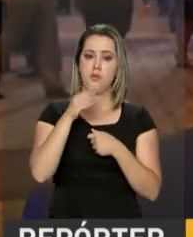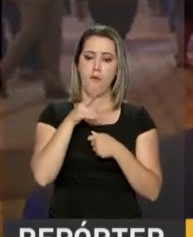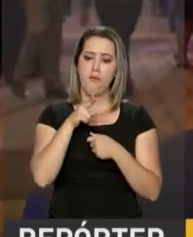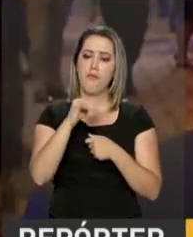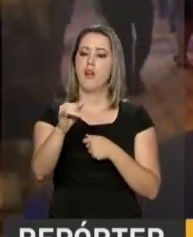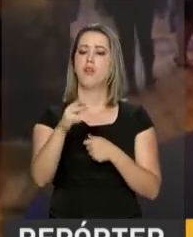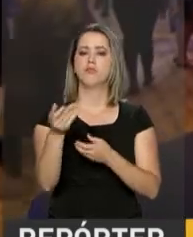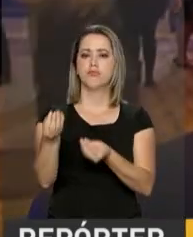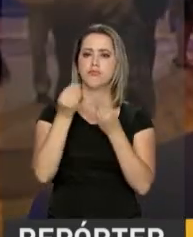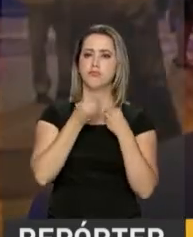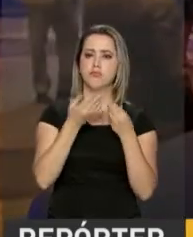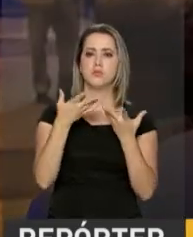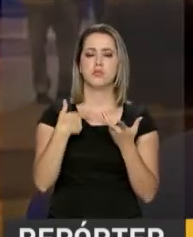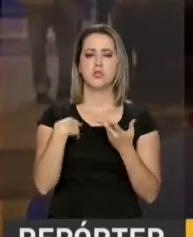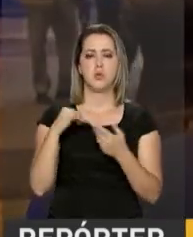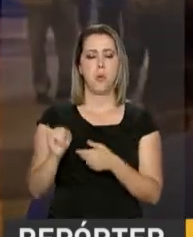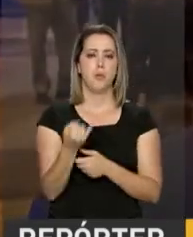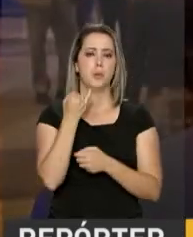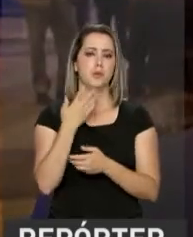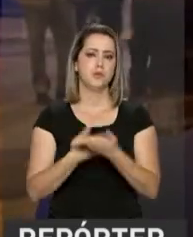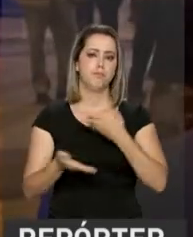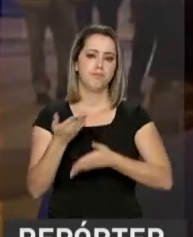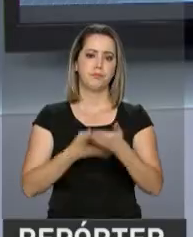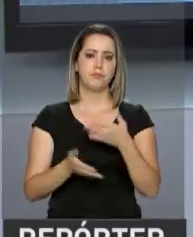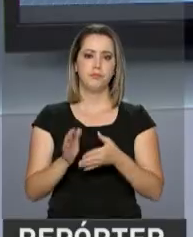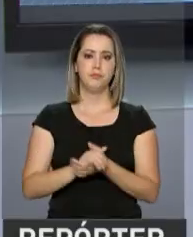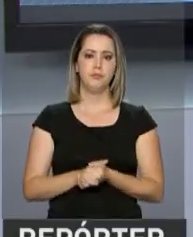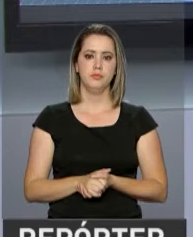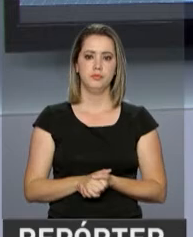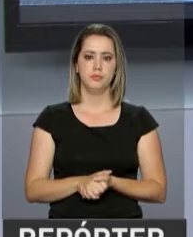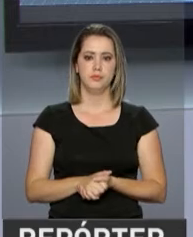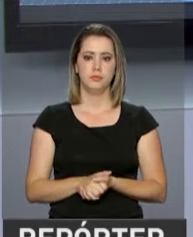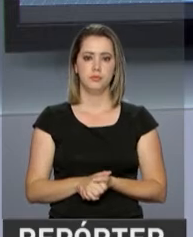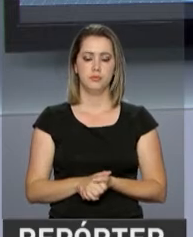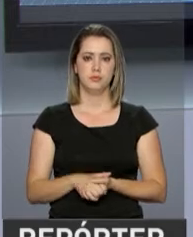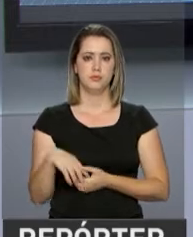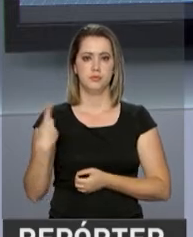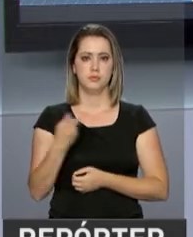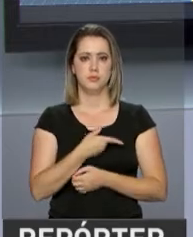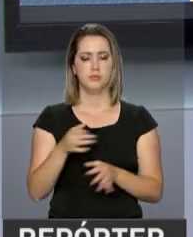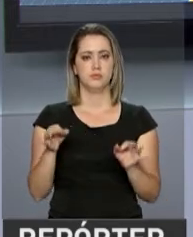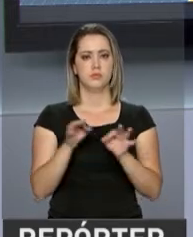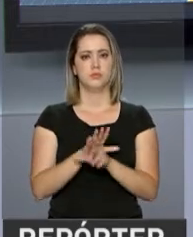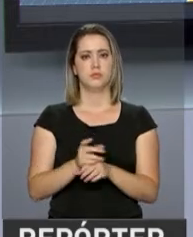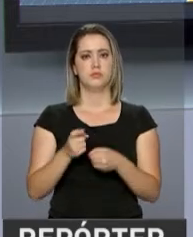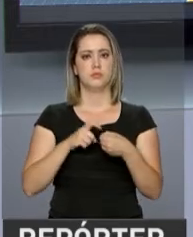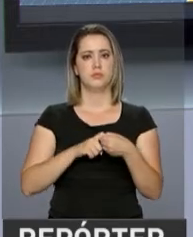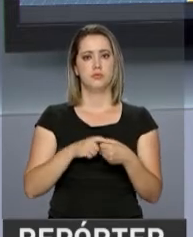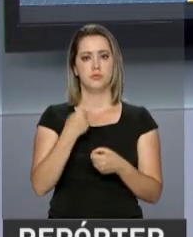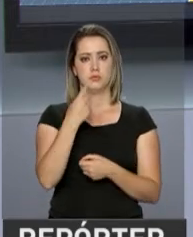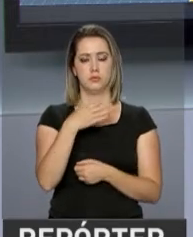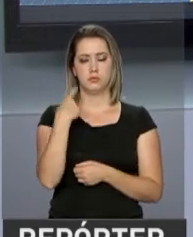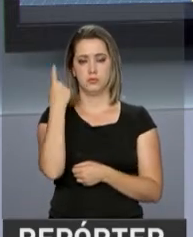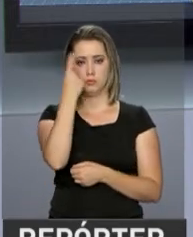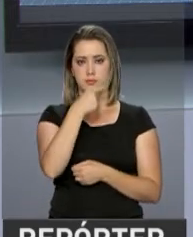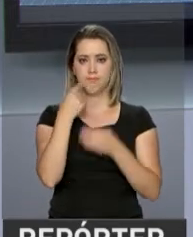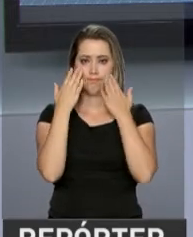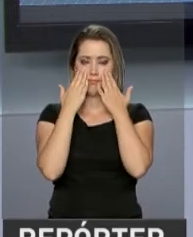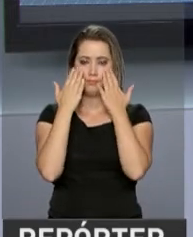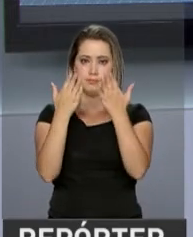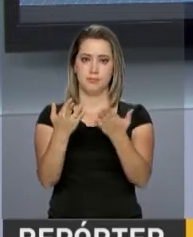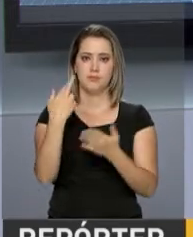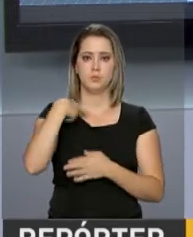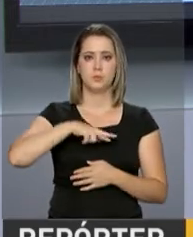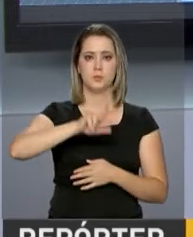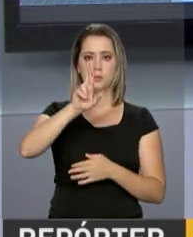chance de negócios veneza nós ficamos por aqui e voltamos em uma hora na próxima edição